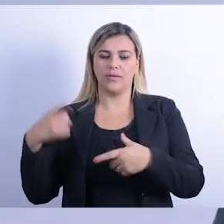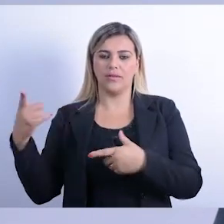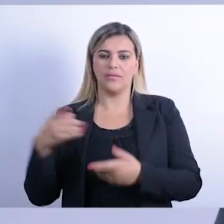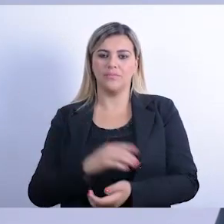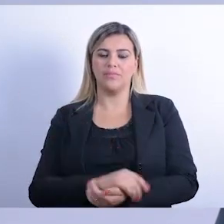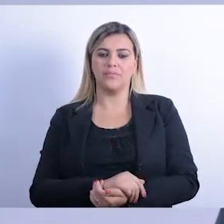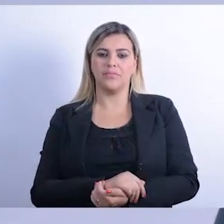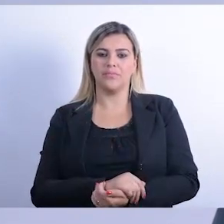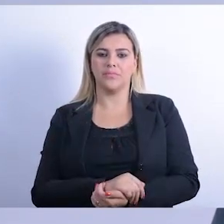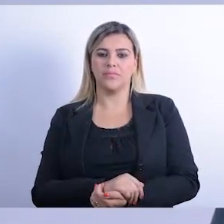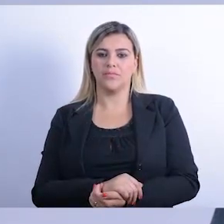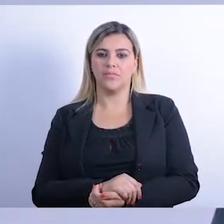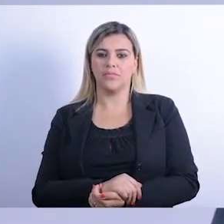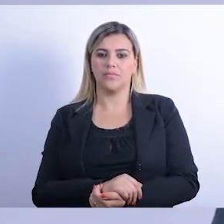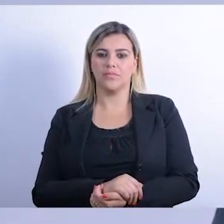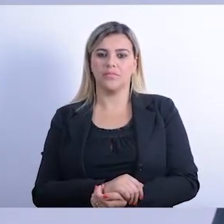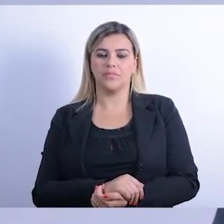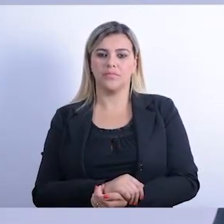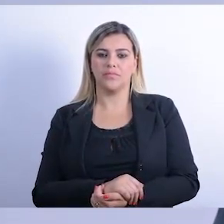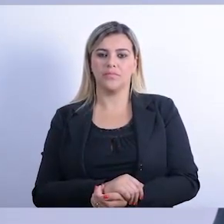lá, chegou e tal. Aí